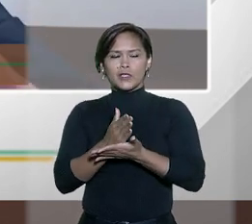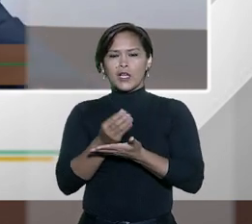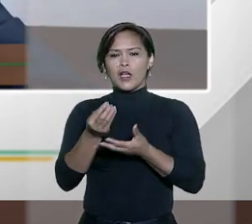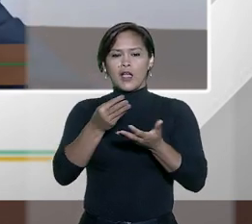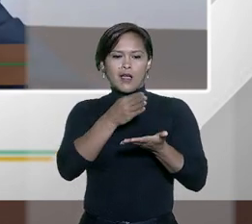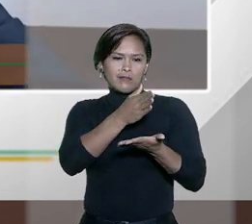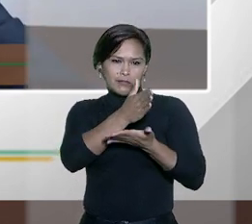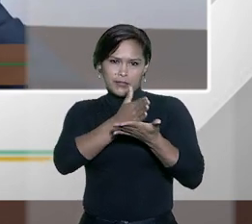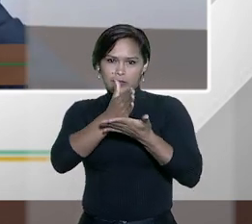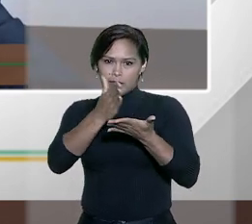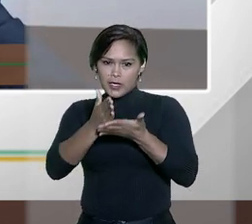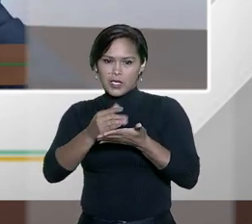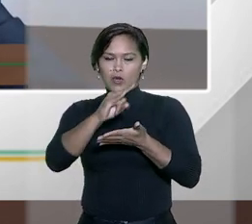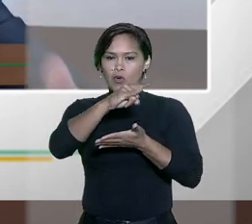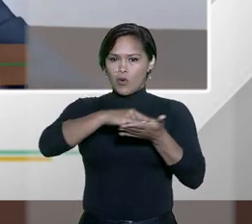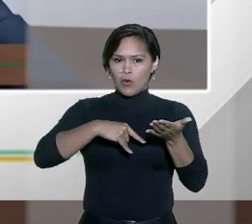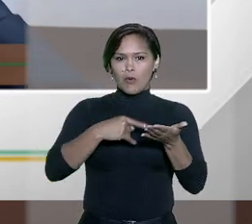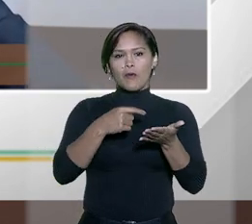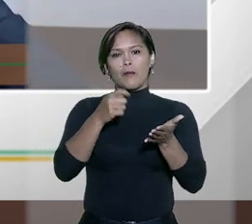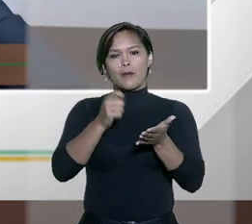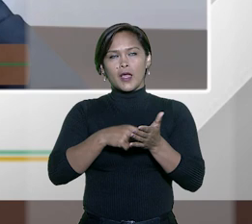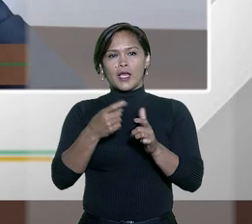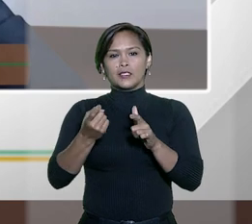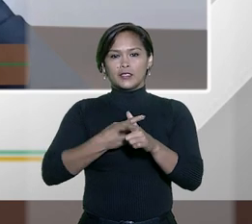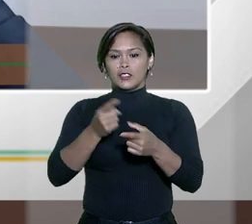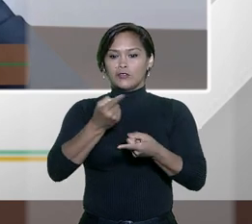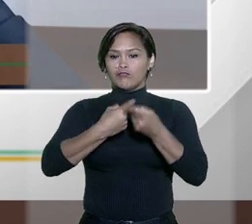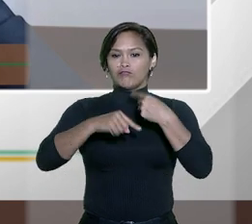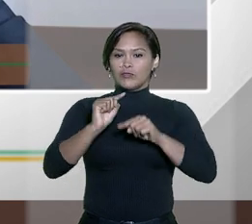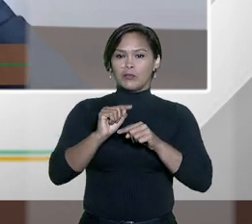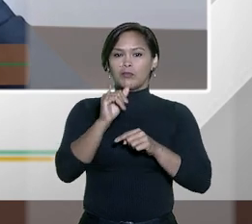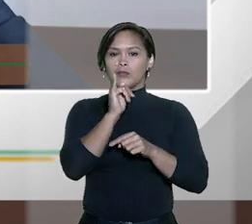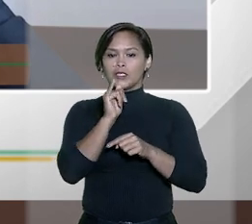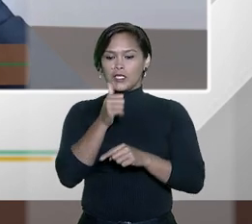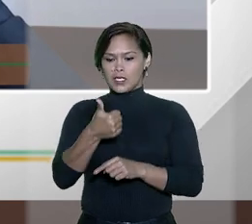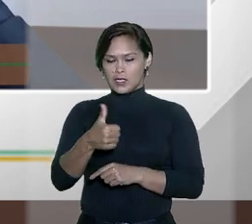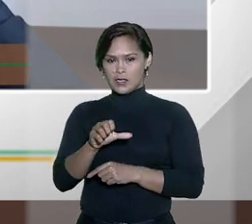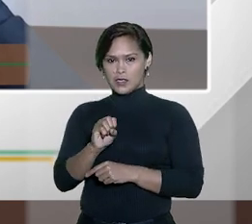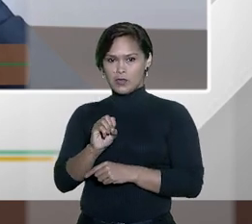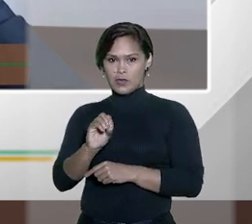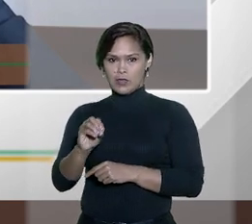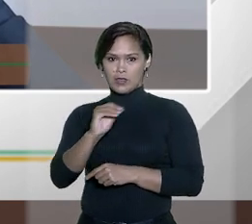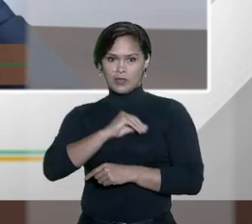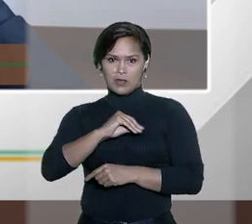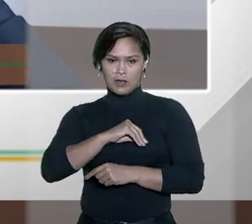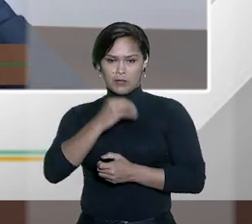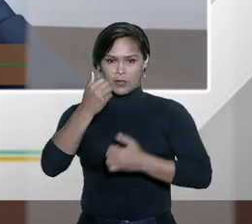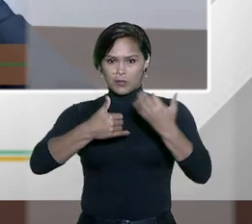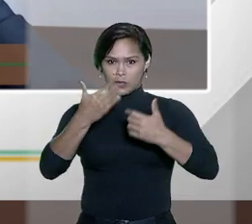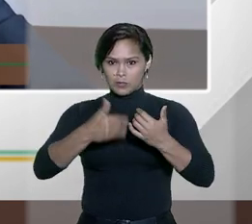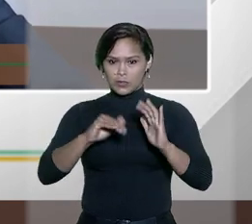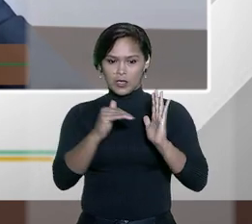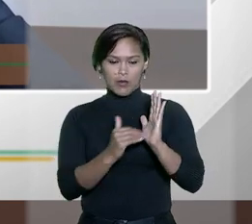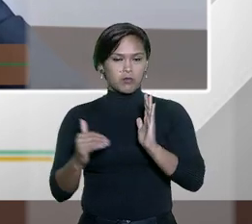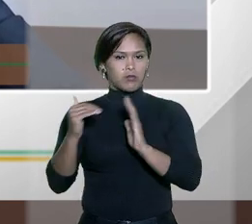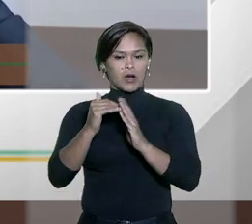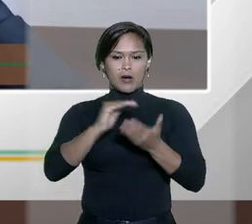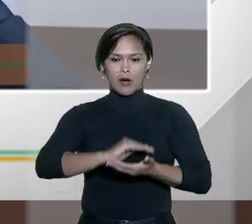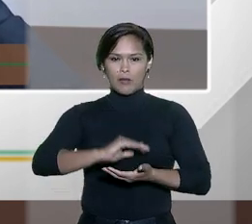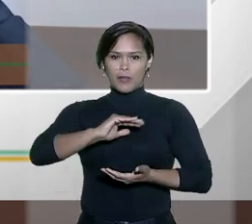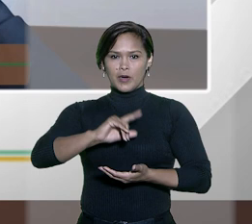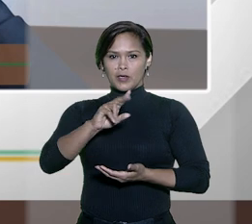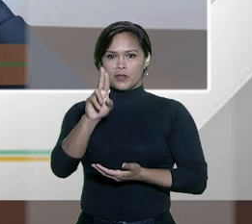a fragmentação do precatório. Então, se a dívida supere esses 180 salários mínimos, como eu falei, que é o montante